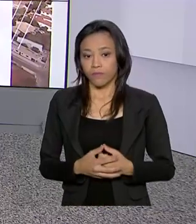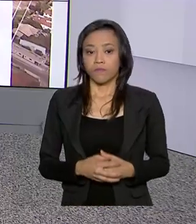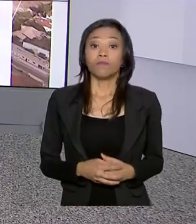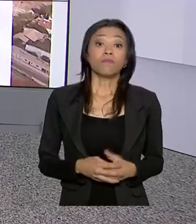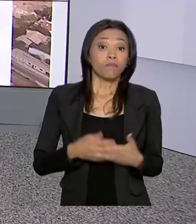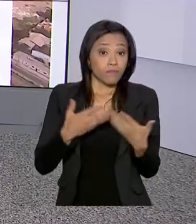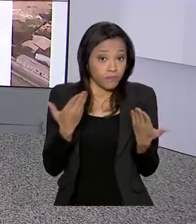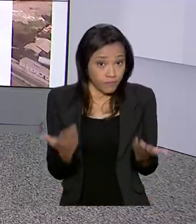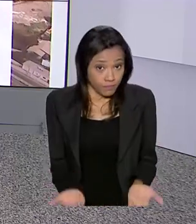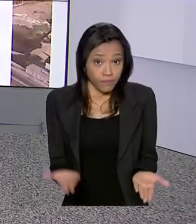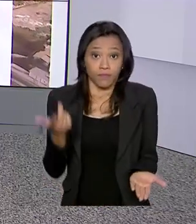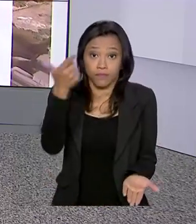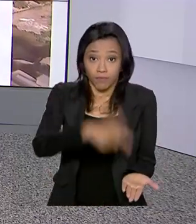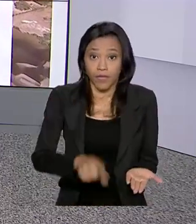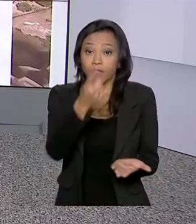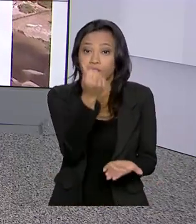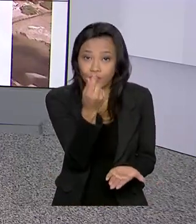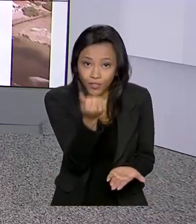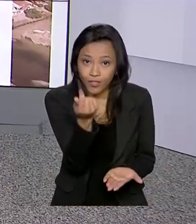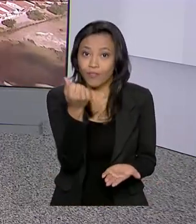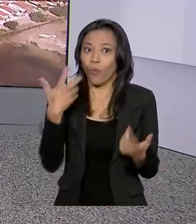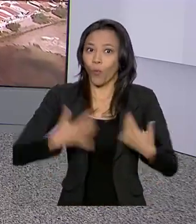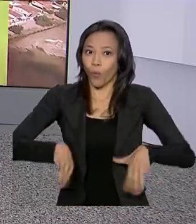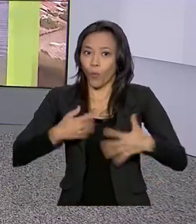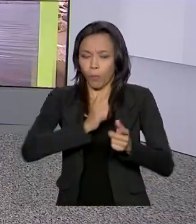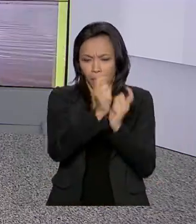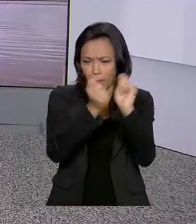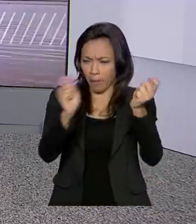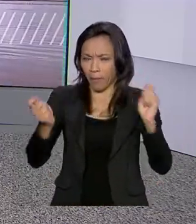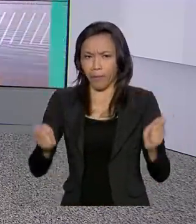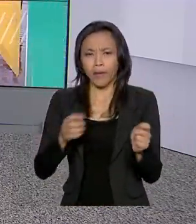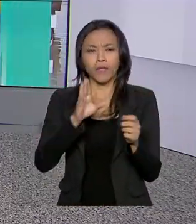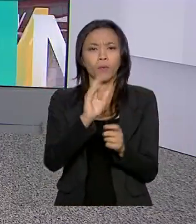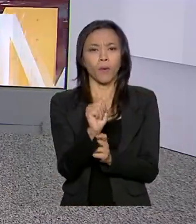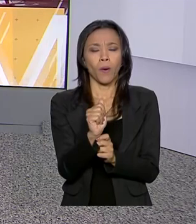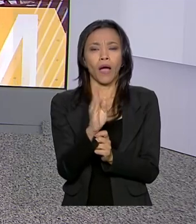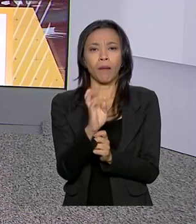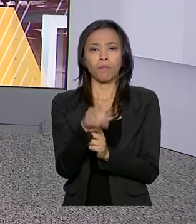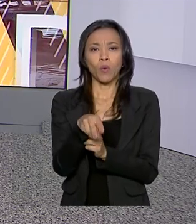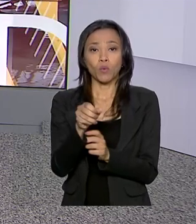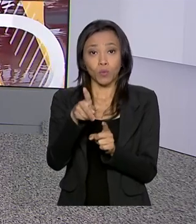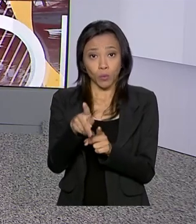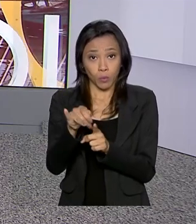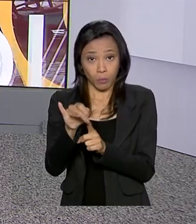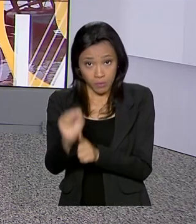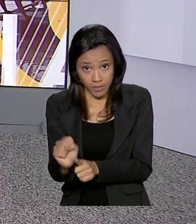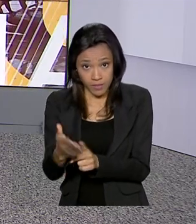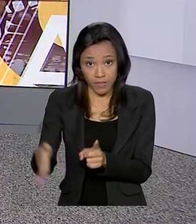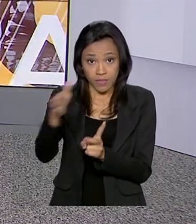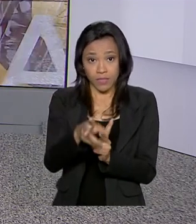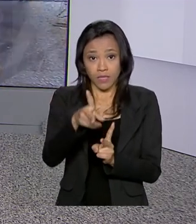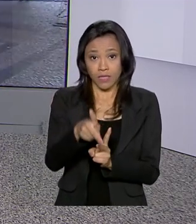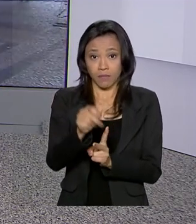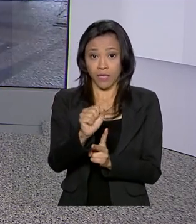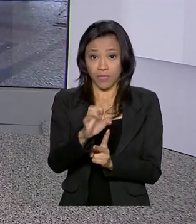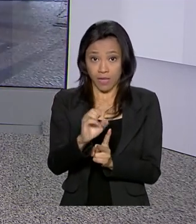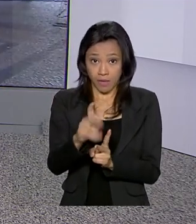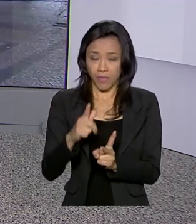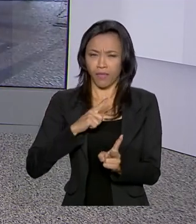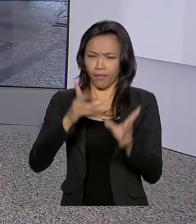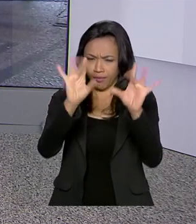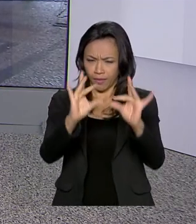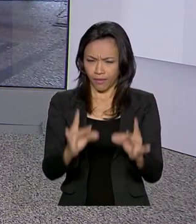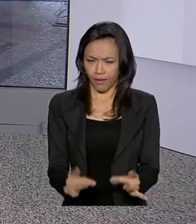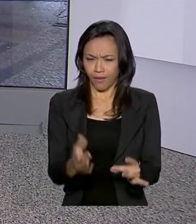mais dinheiro no bolso o pagamento do abono salarial do pis/pasep começa hoje quem tem os detalhes pra gente ao vivo